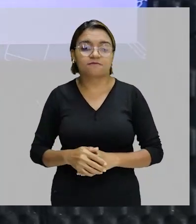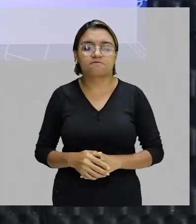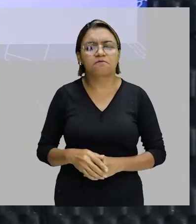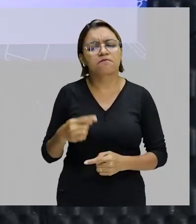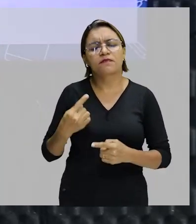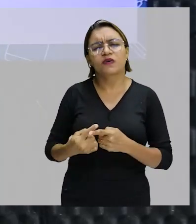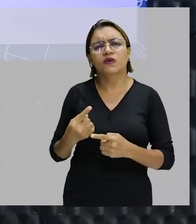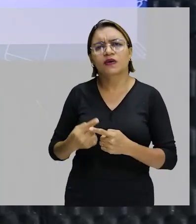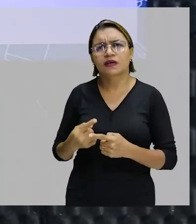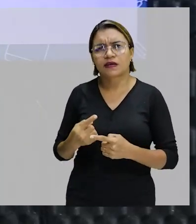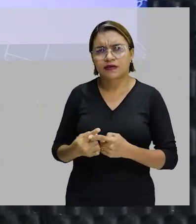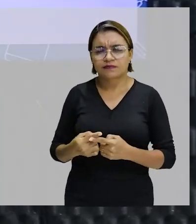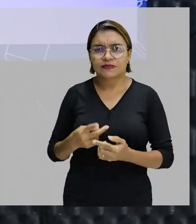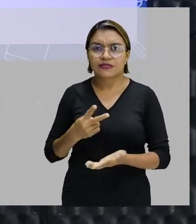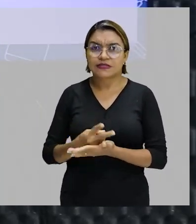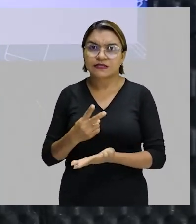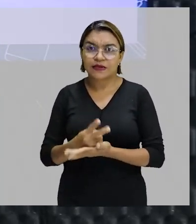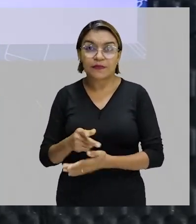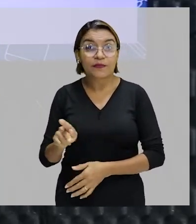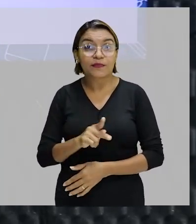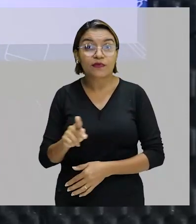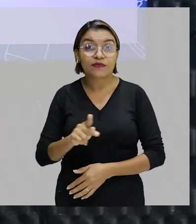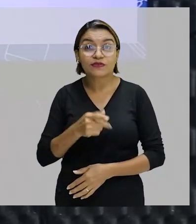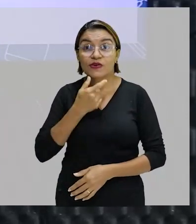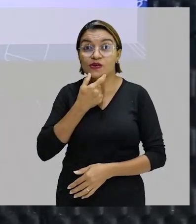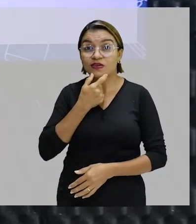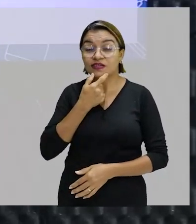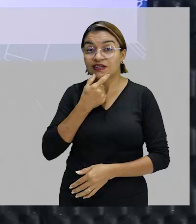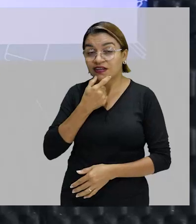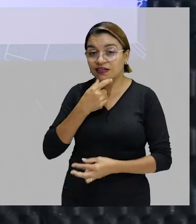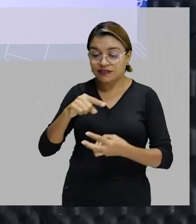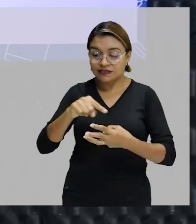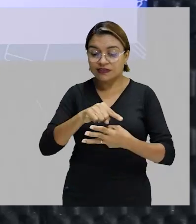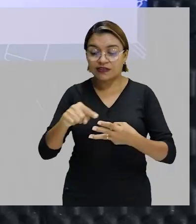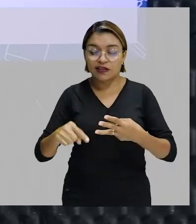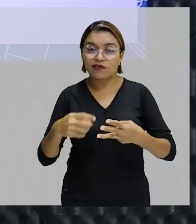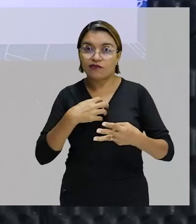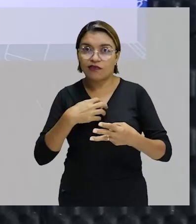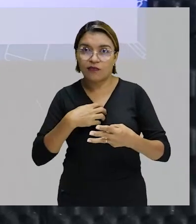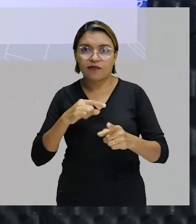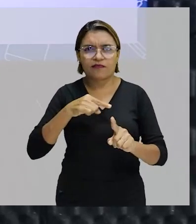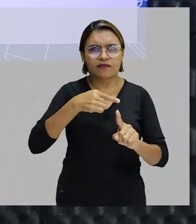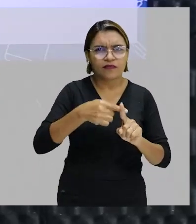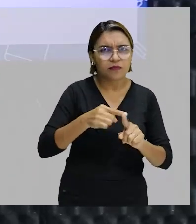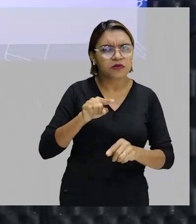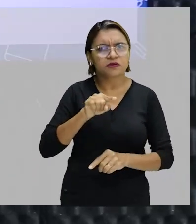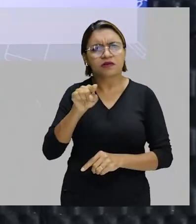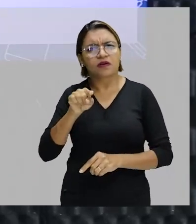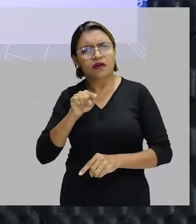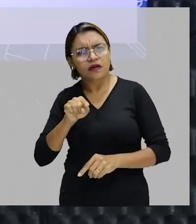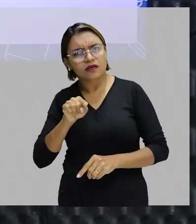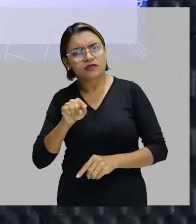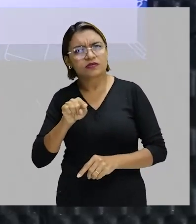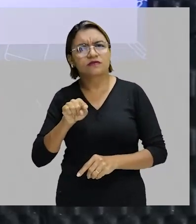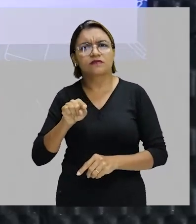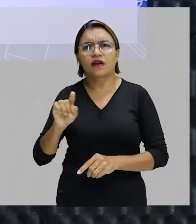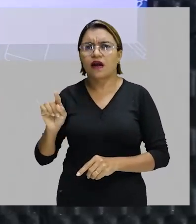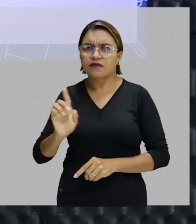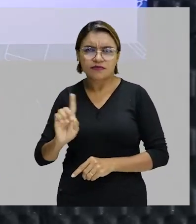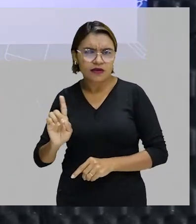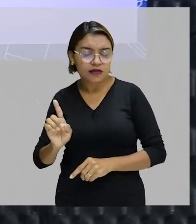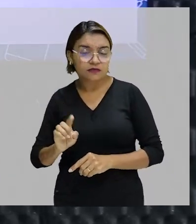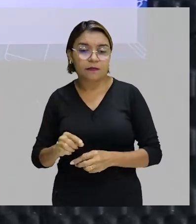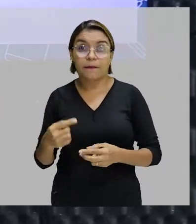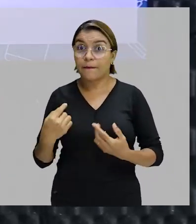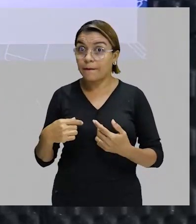que todo professor de inglês trabalha essas três formas, afirmativa, interrogativa e negativa? Porque nós partimos